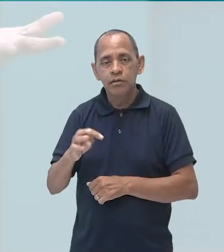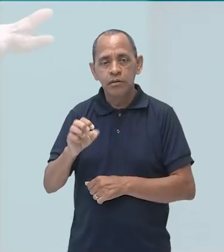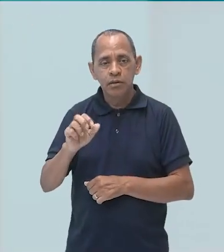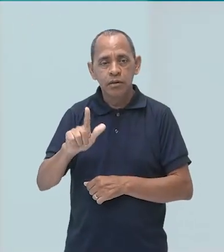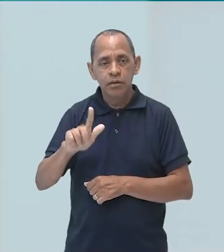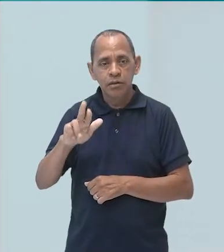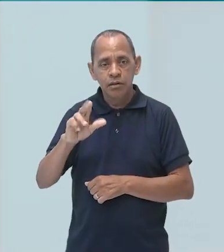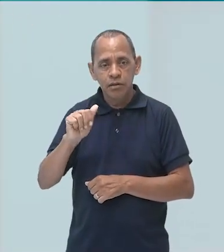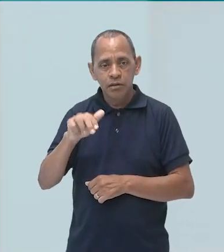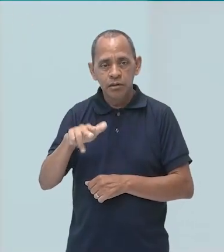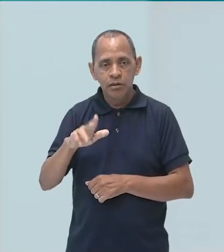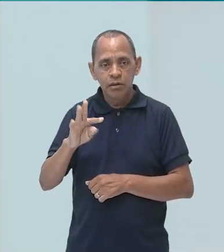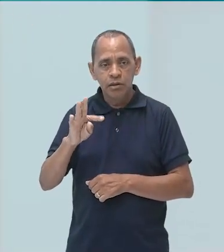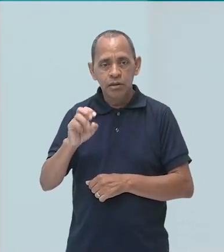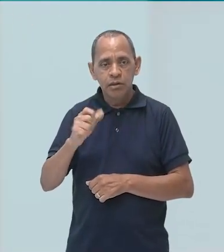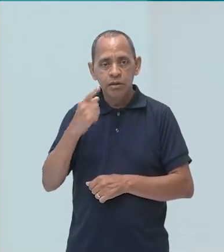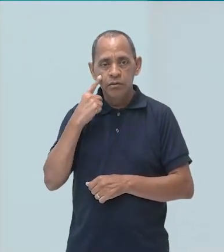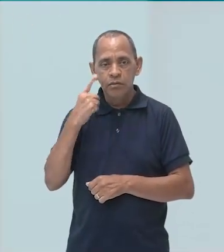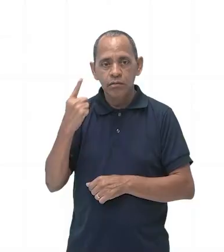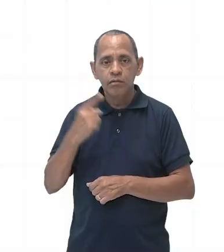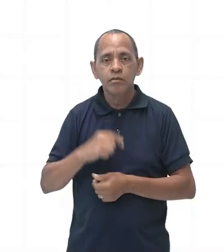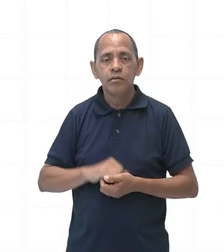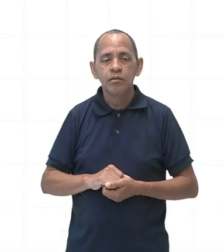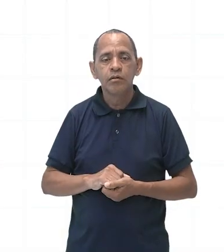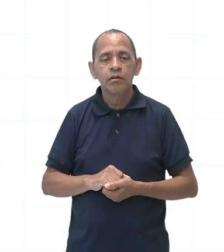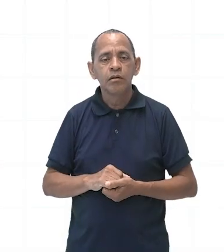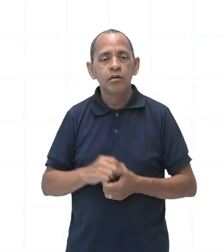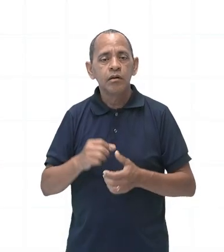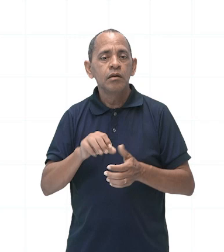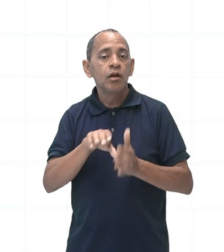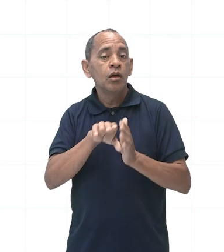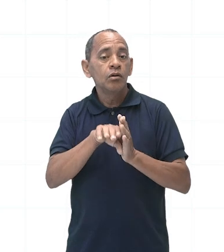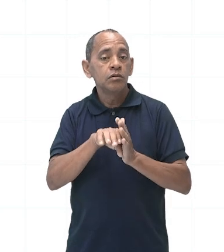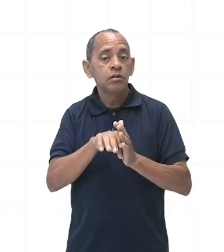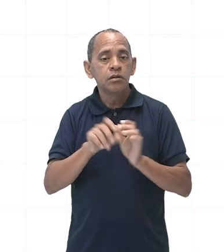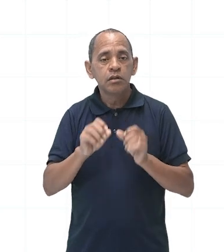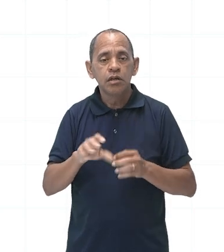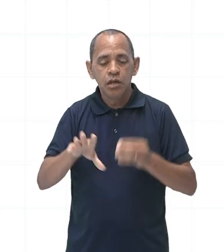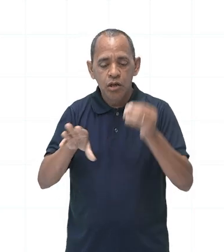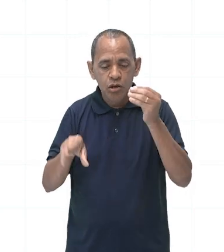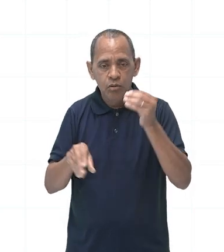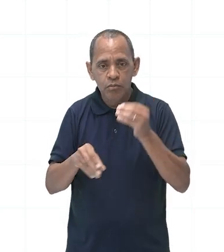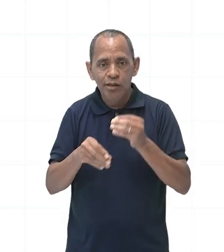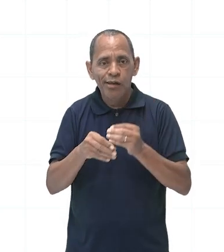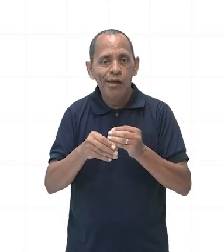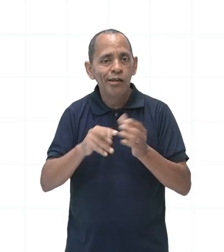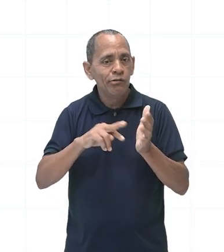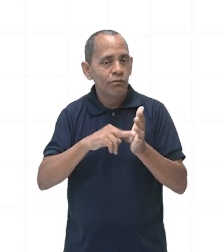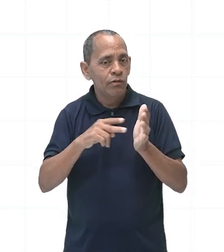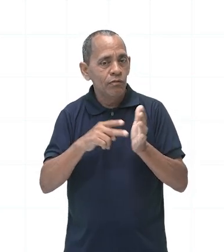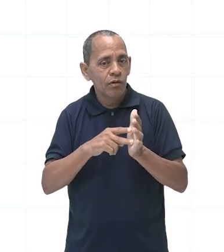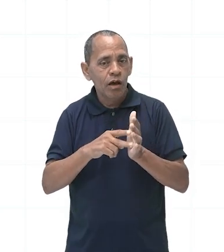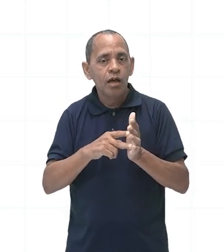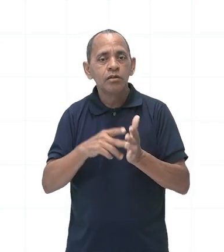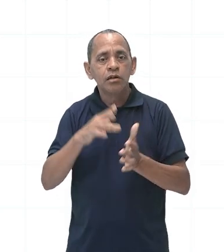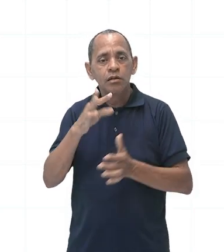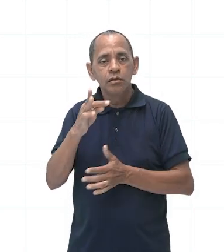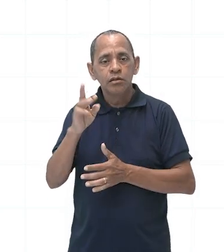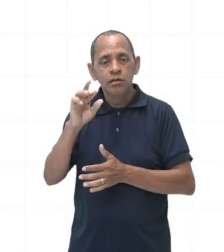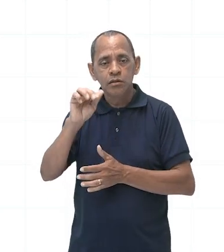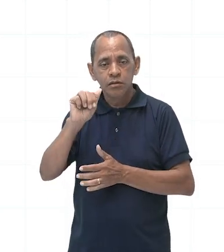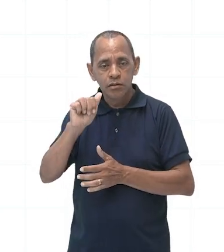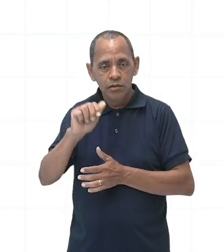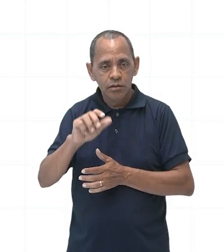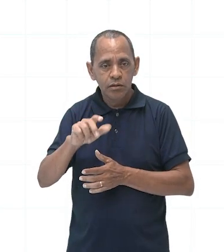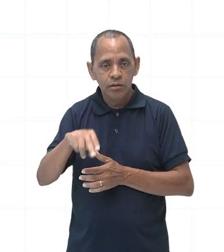vamos definir então o que são os termos integrantes. Olhem só, acompanhem. Os termos integrantes, eles são aqueles que